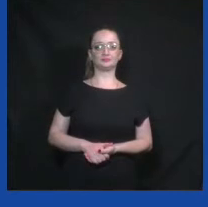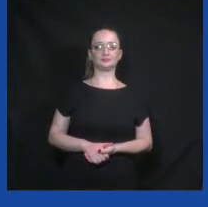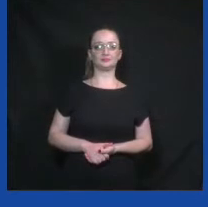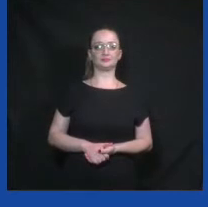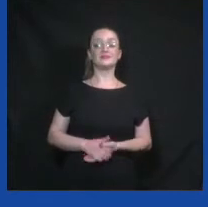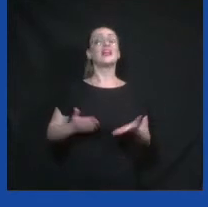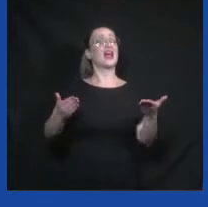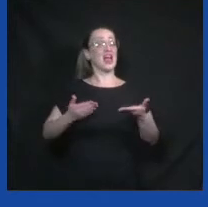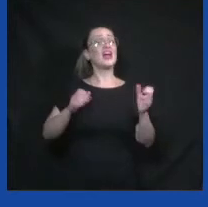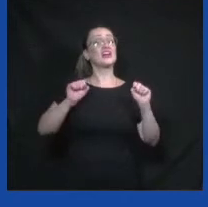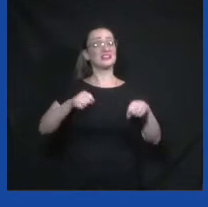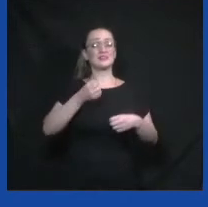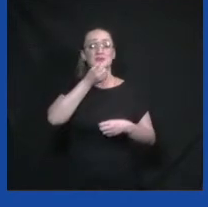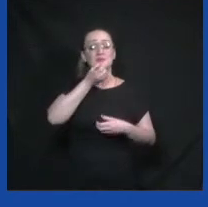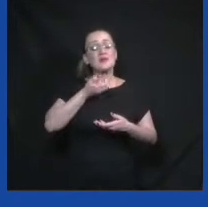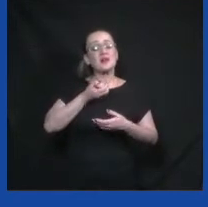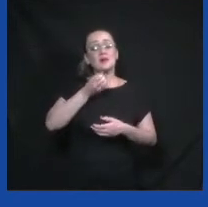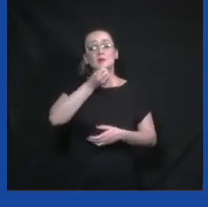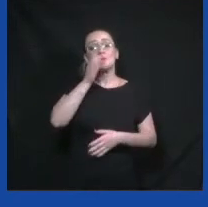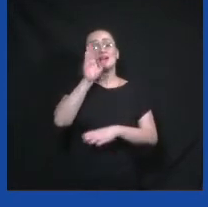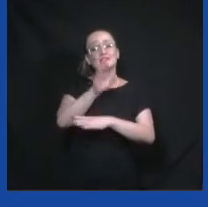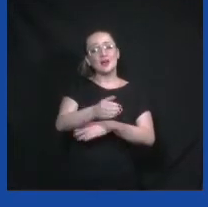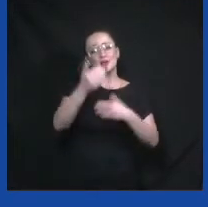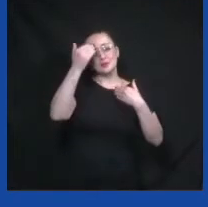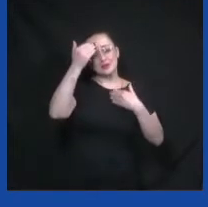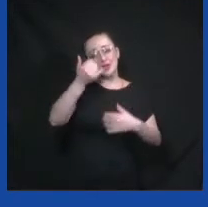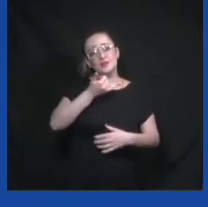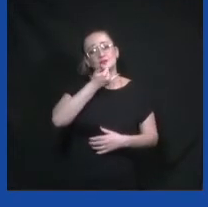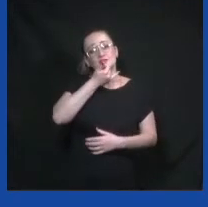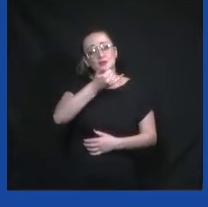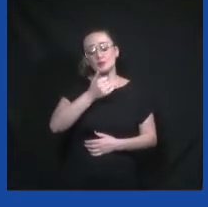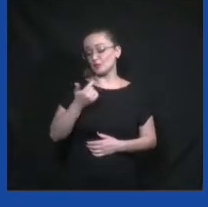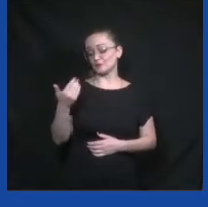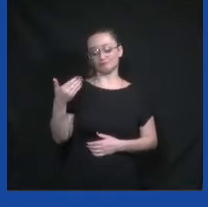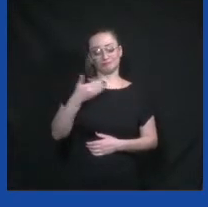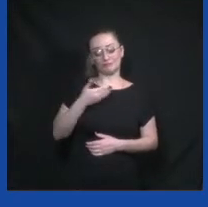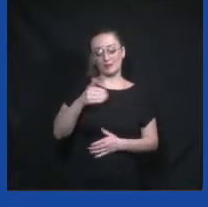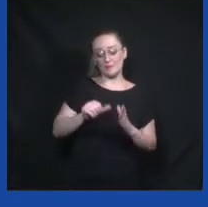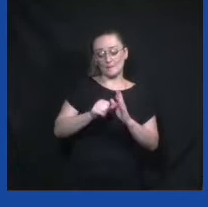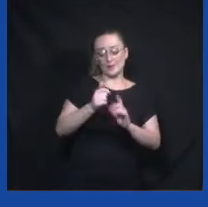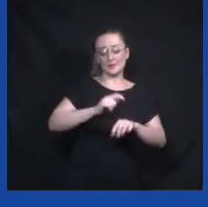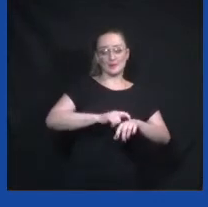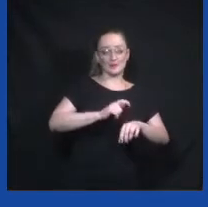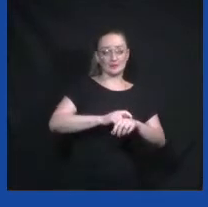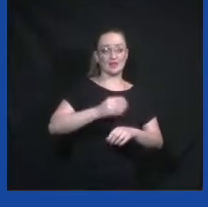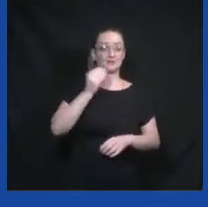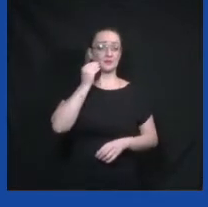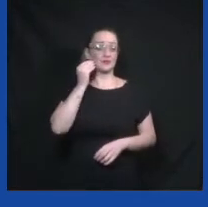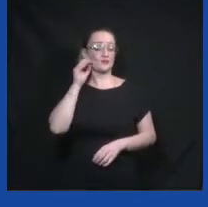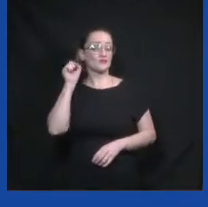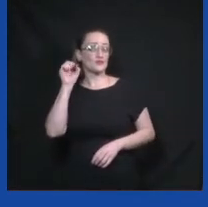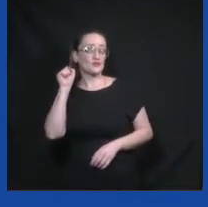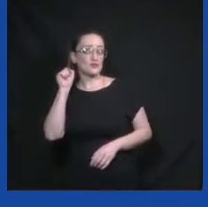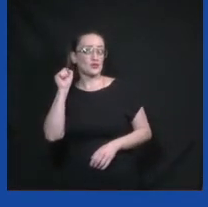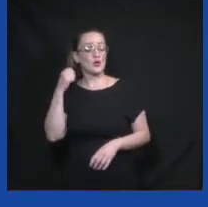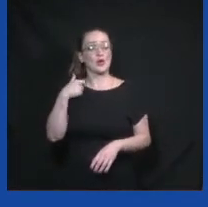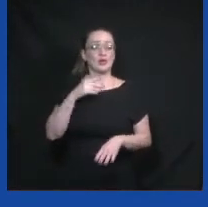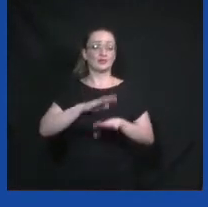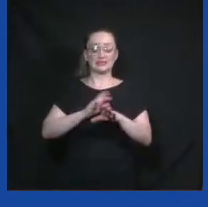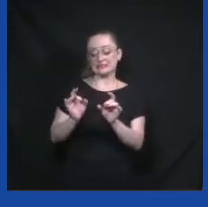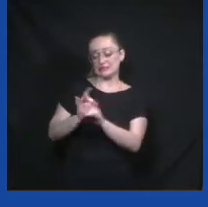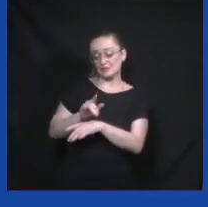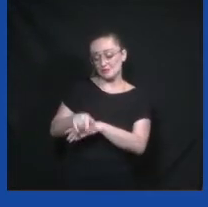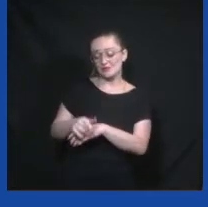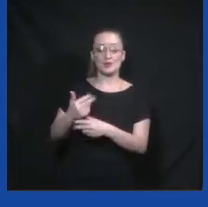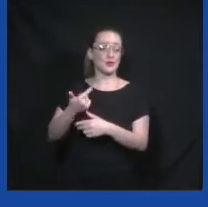Agora sim. Boa tarde, muito obrigado. Desculpe aí não estar na primeira sessão. Tentei aqui ouvir um pouquinho enquanto eu estava terminando uma